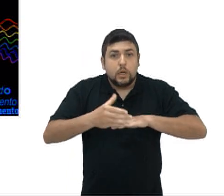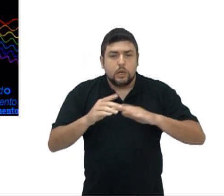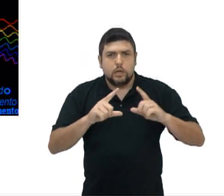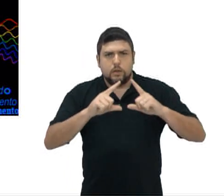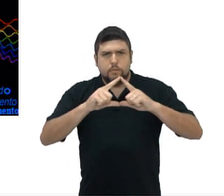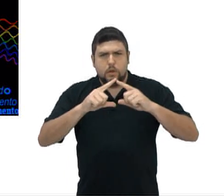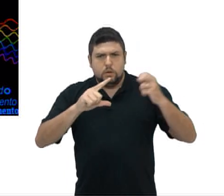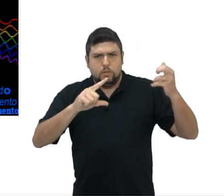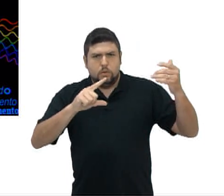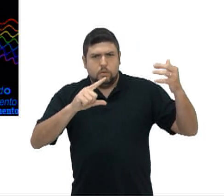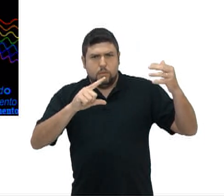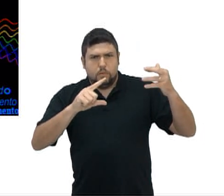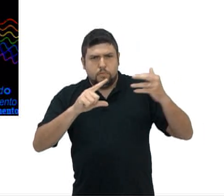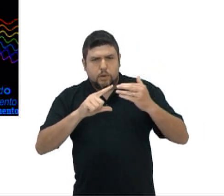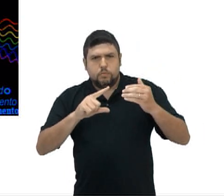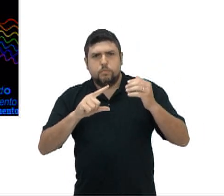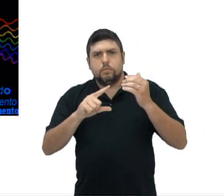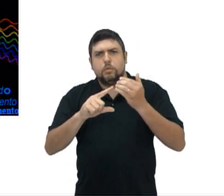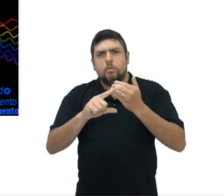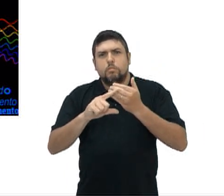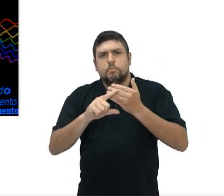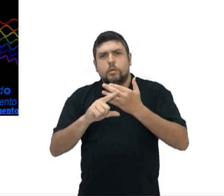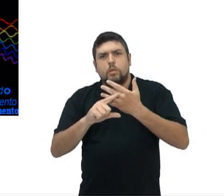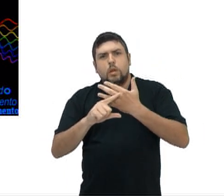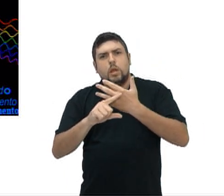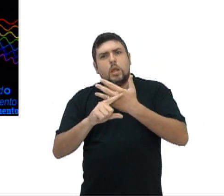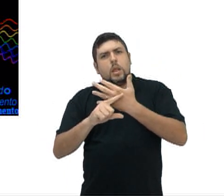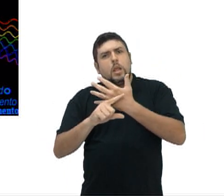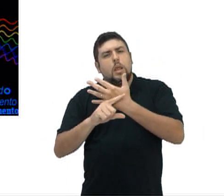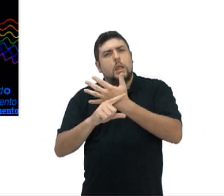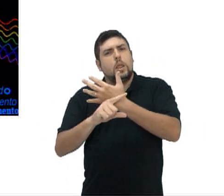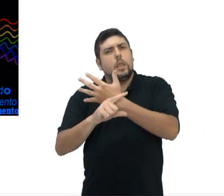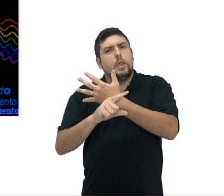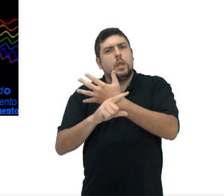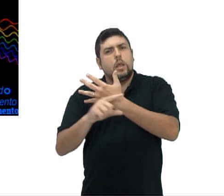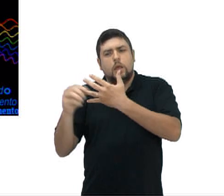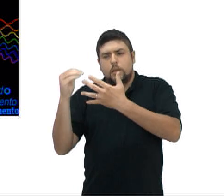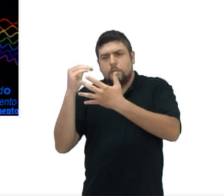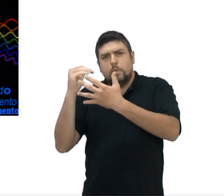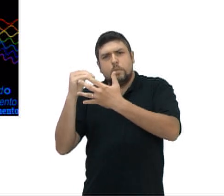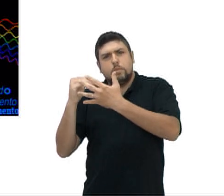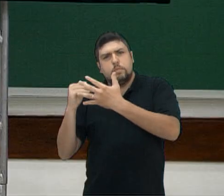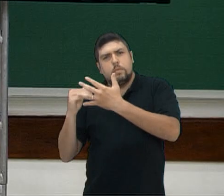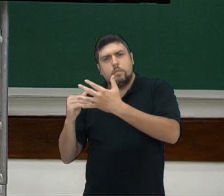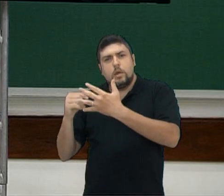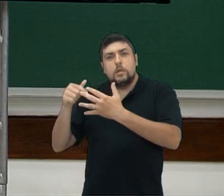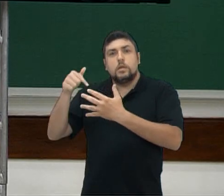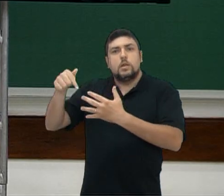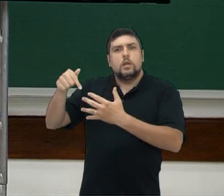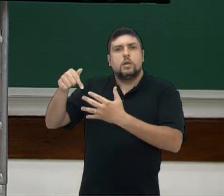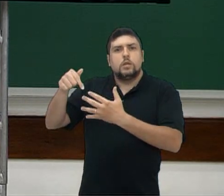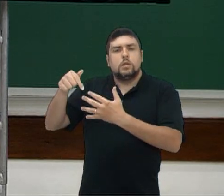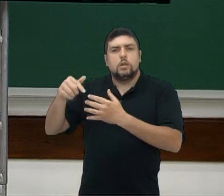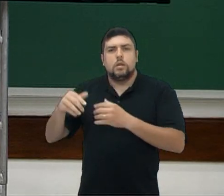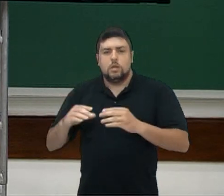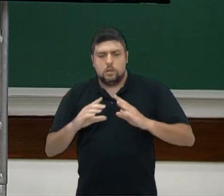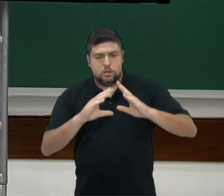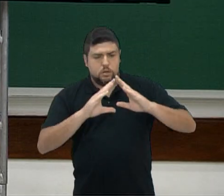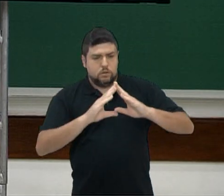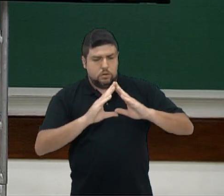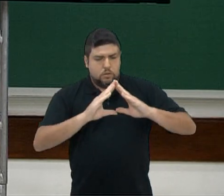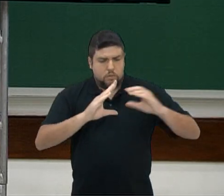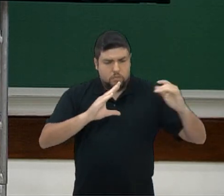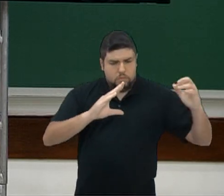você tinha que a luz branca assumia 7 pequenas divisões. Cada uma dessas divisões tinha